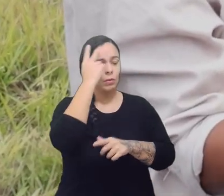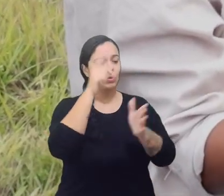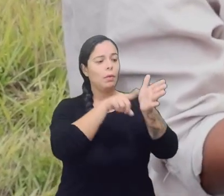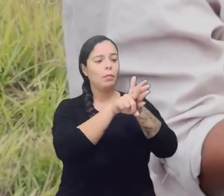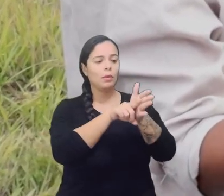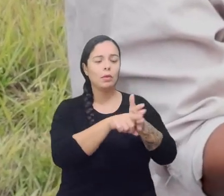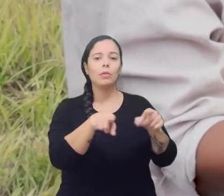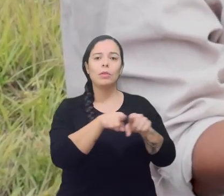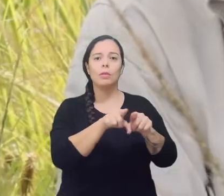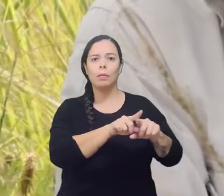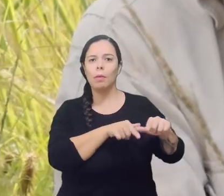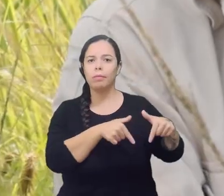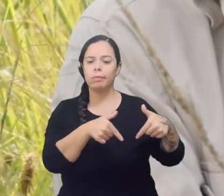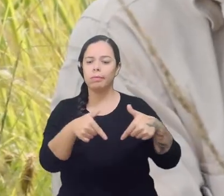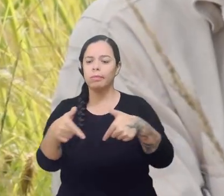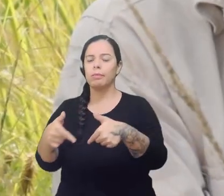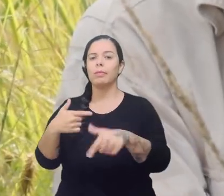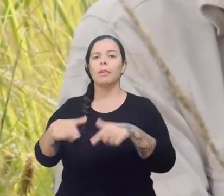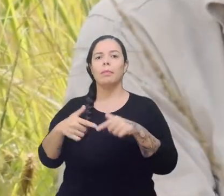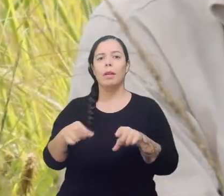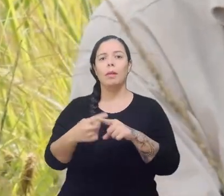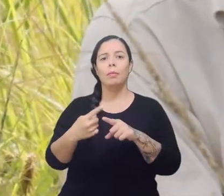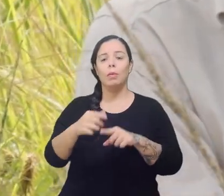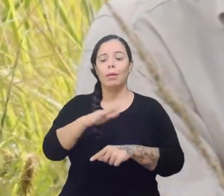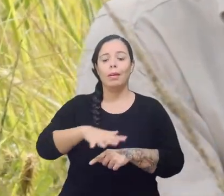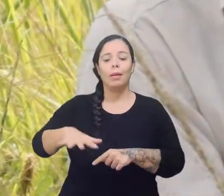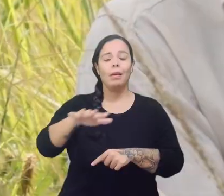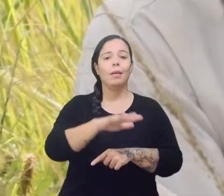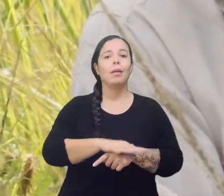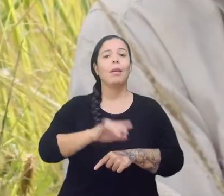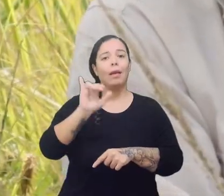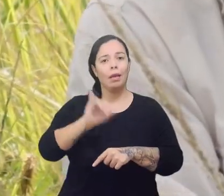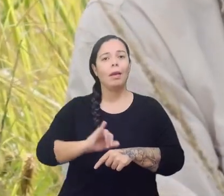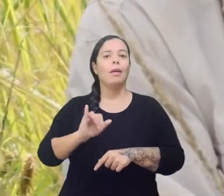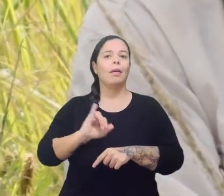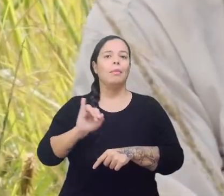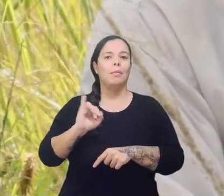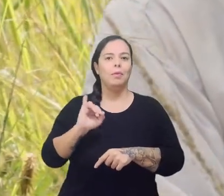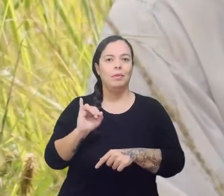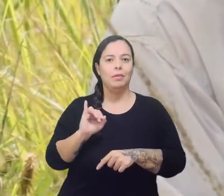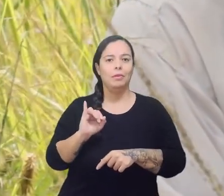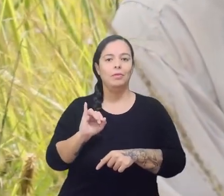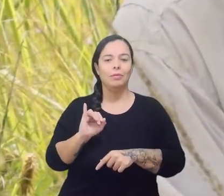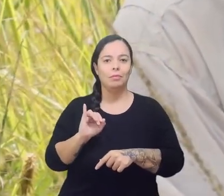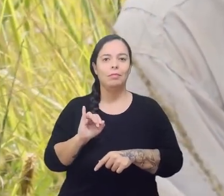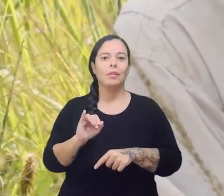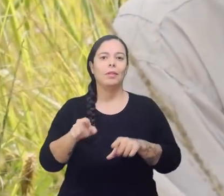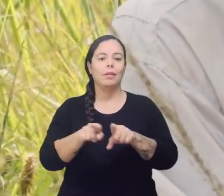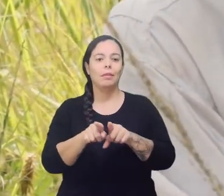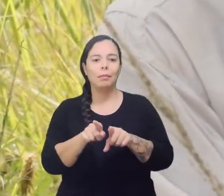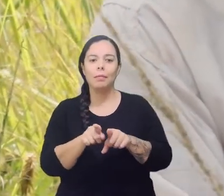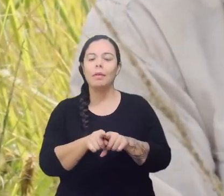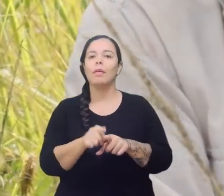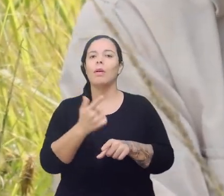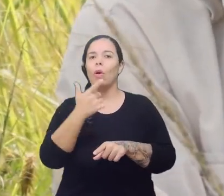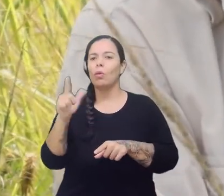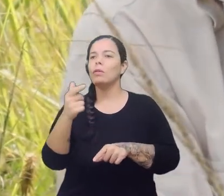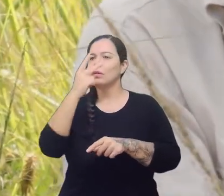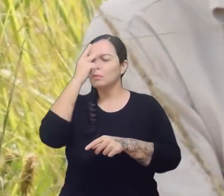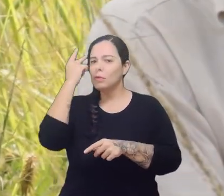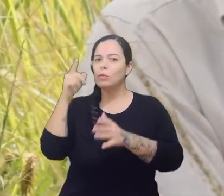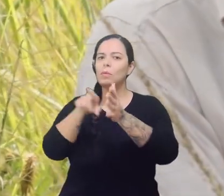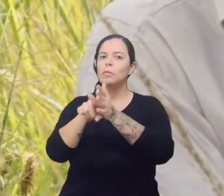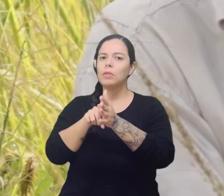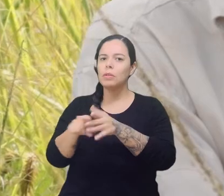uma região importante, né? Ondemar Dias, do IAB, né? E outros pesquisadores do Museu Nacional, como